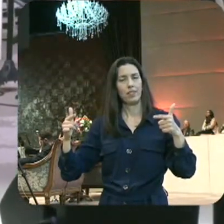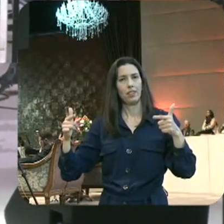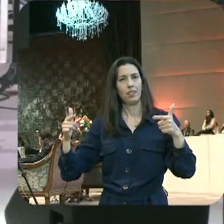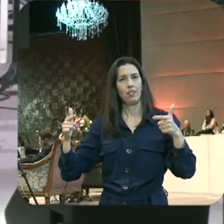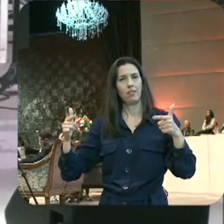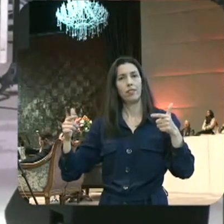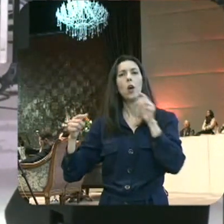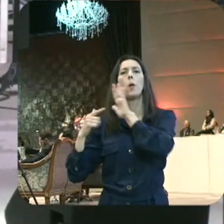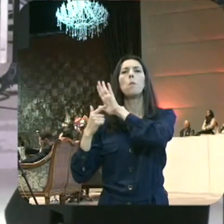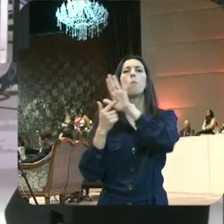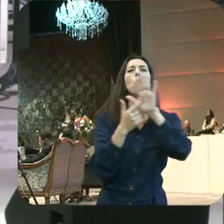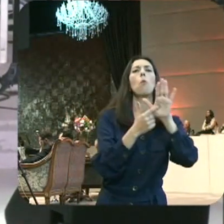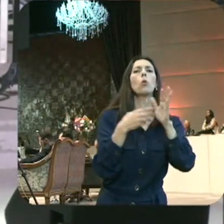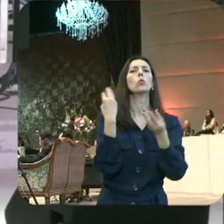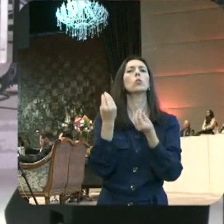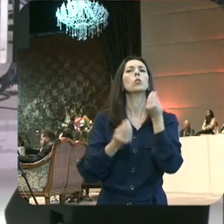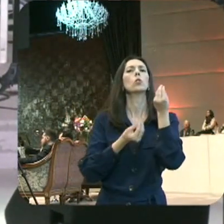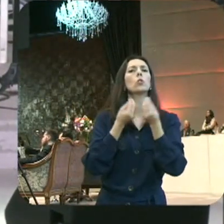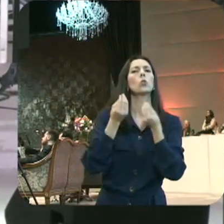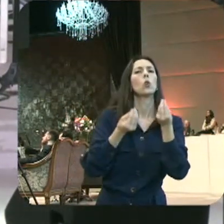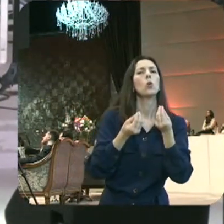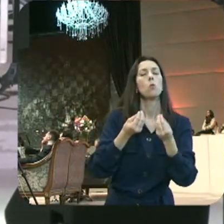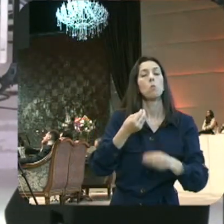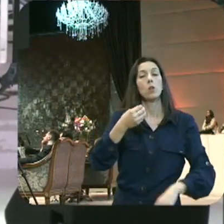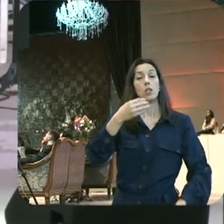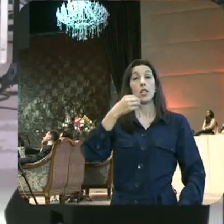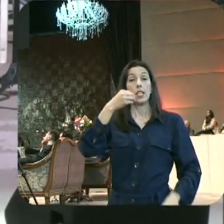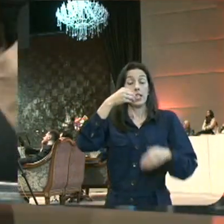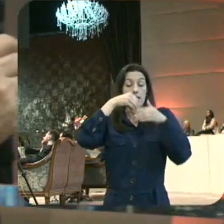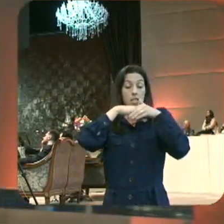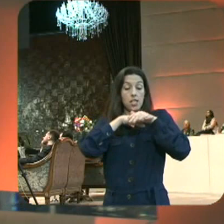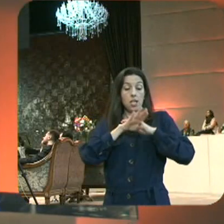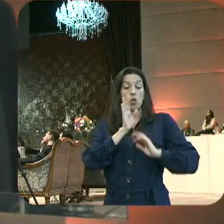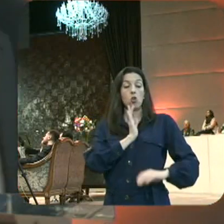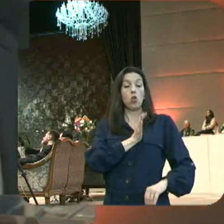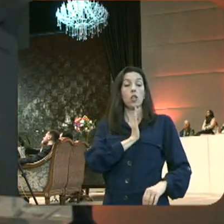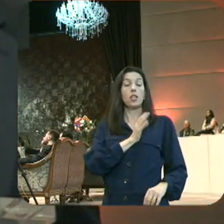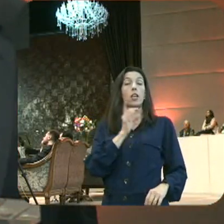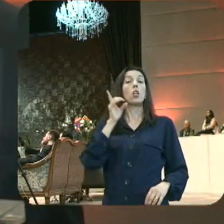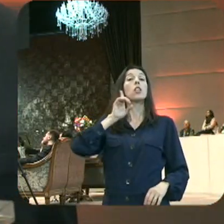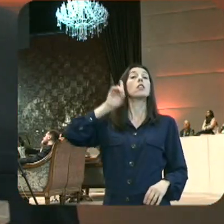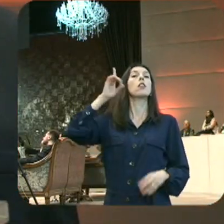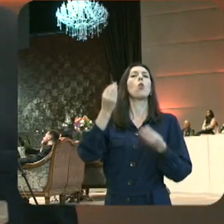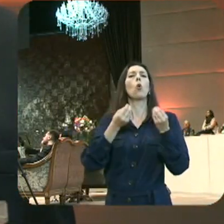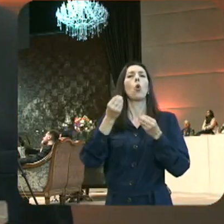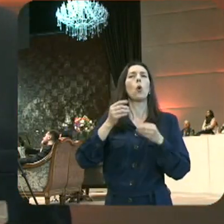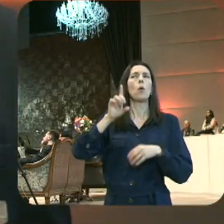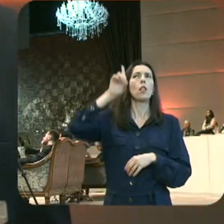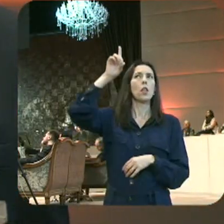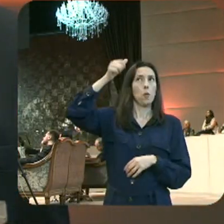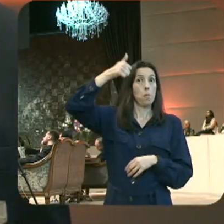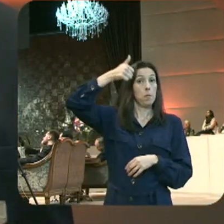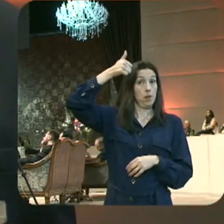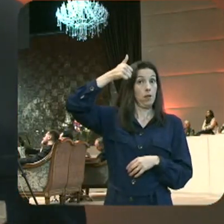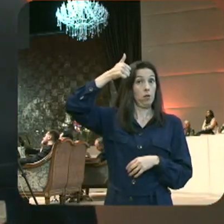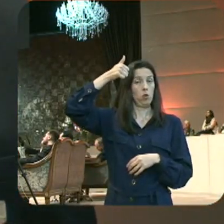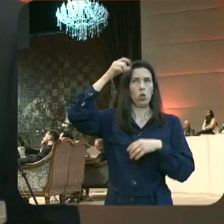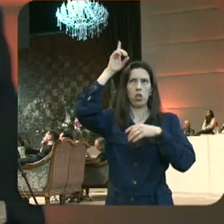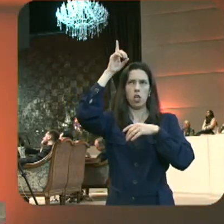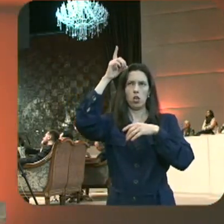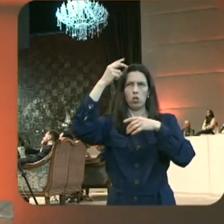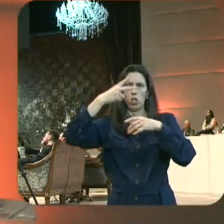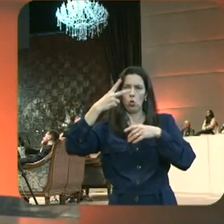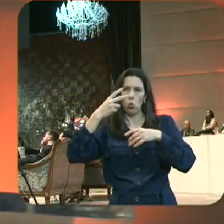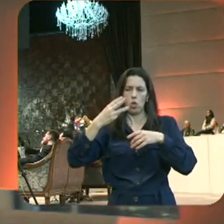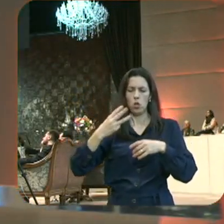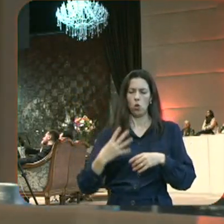determina o valor que Deus tem para você. A grande pergunta que Deus está fazendo para a